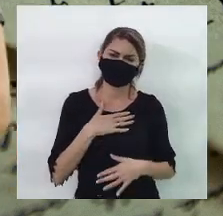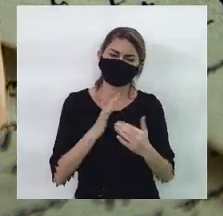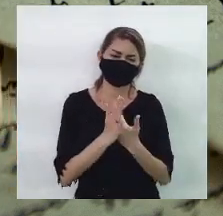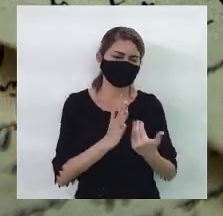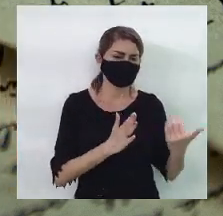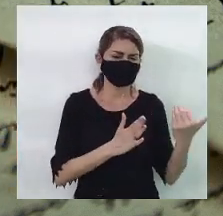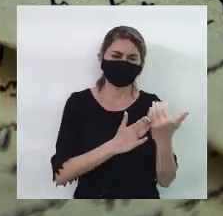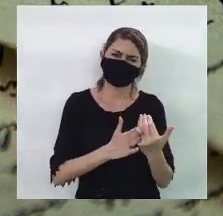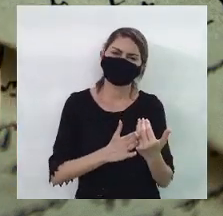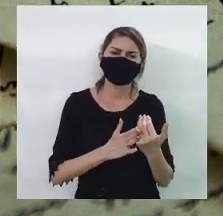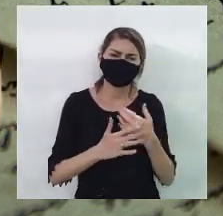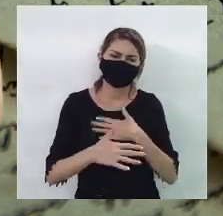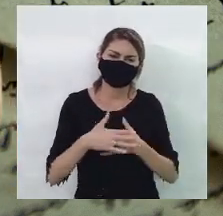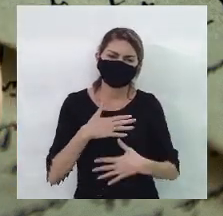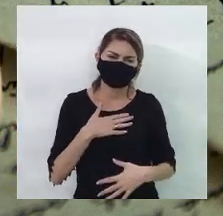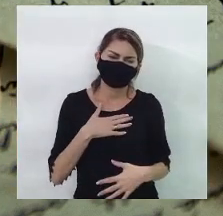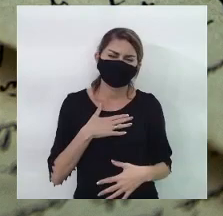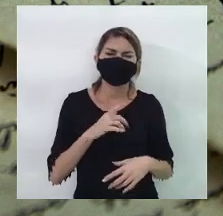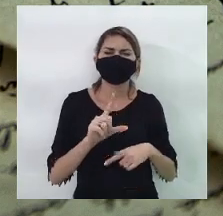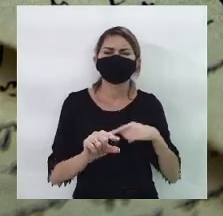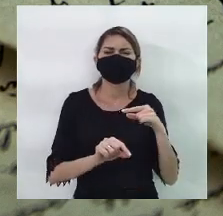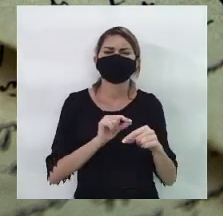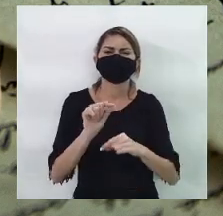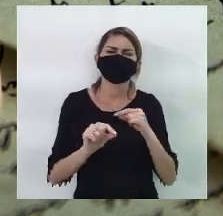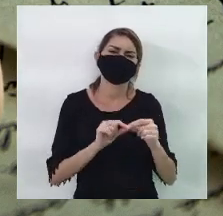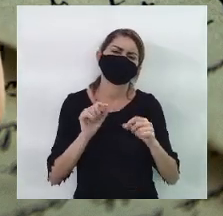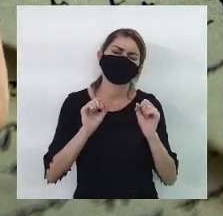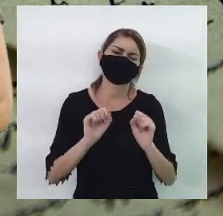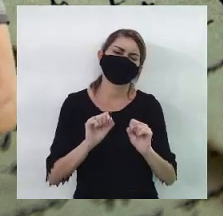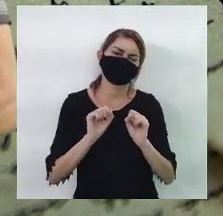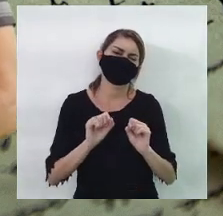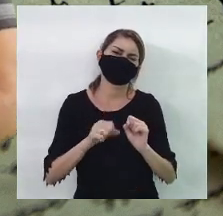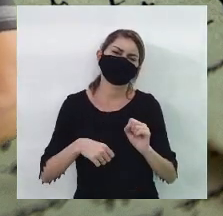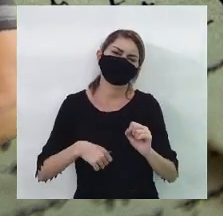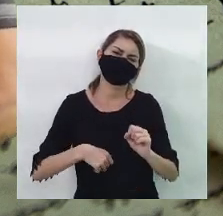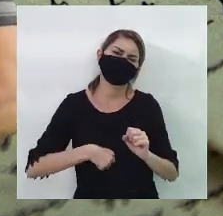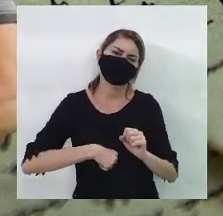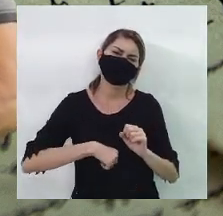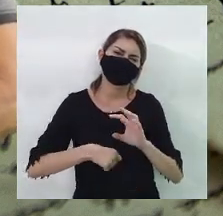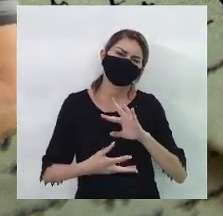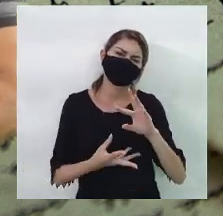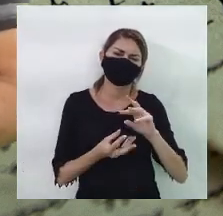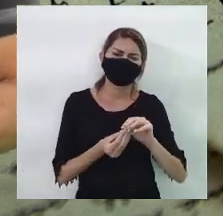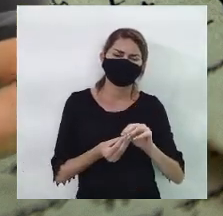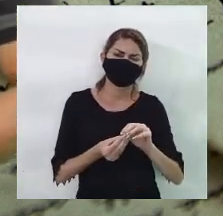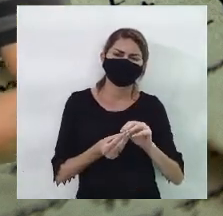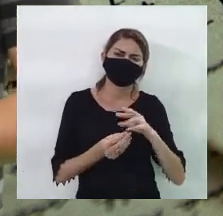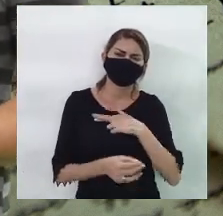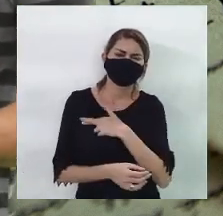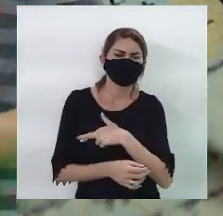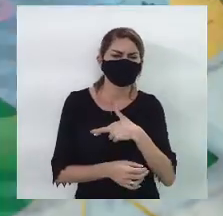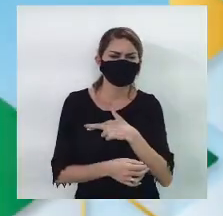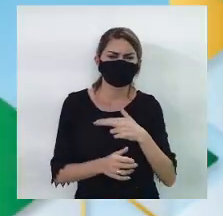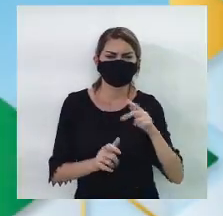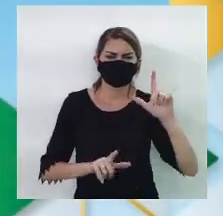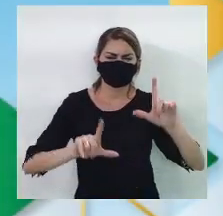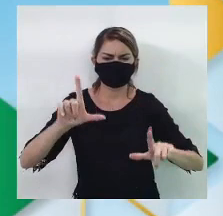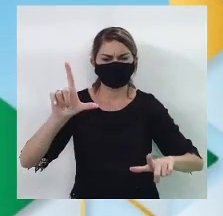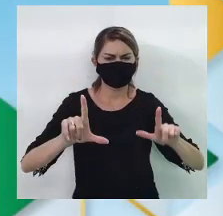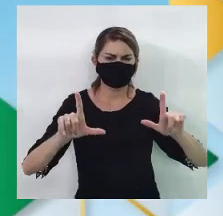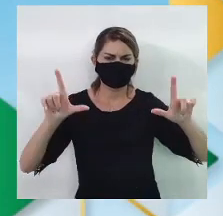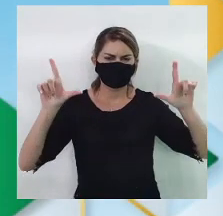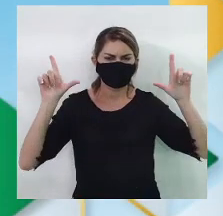além, muito além do corpo. O que poderíamos sintetizar esse romance? Olha, na tela aí vocês